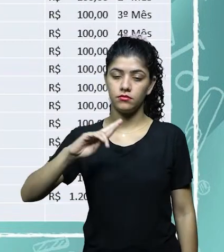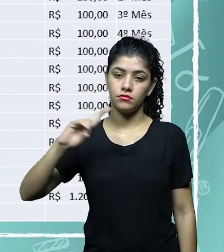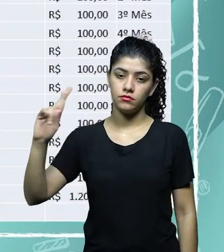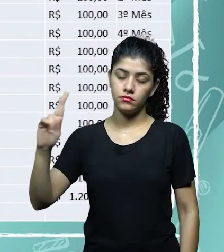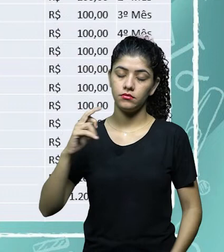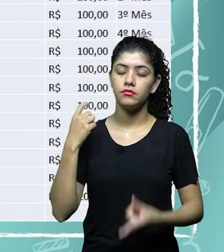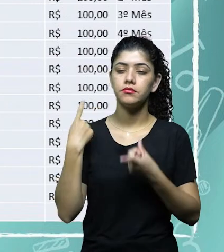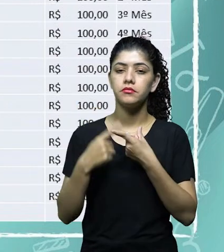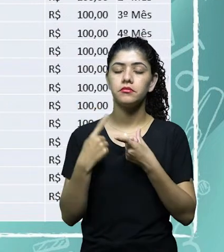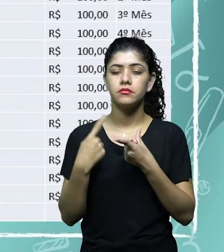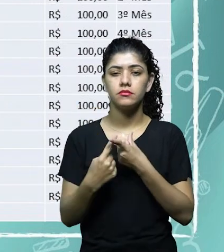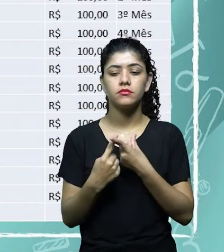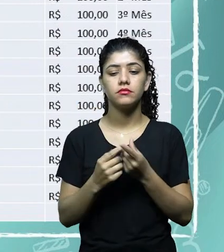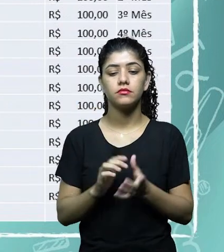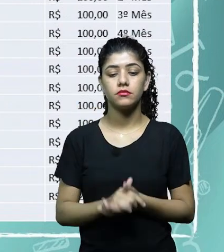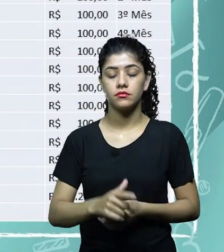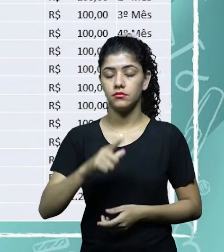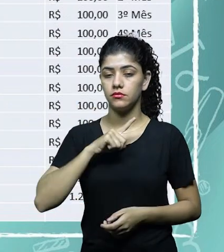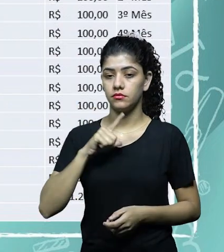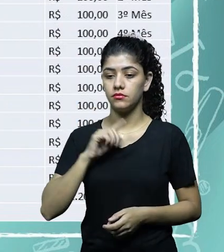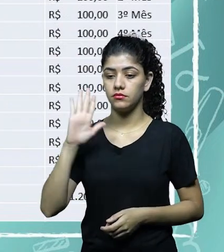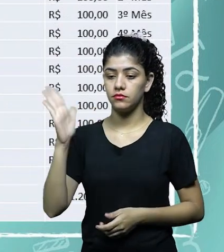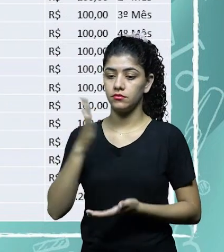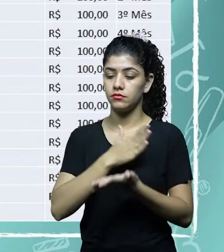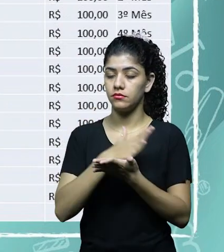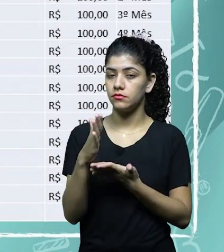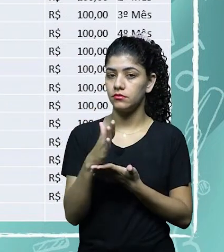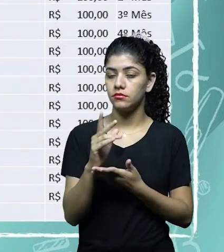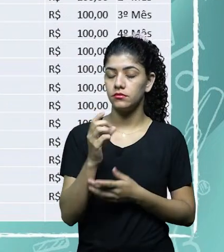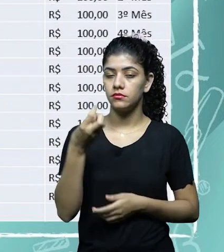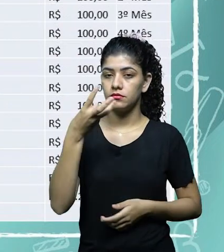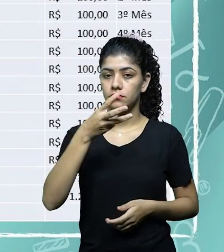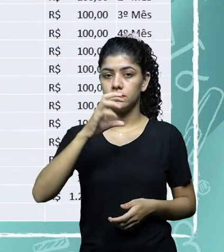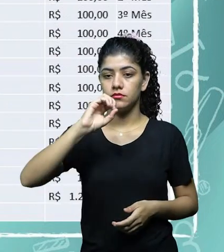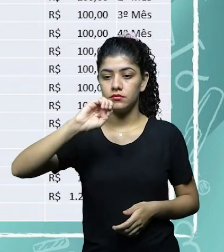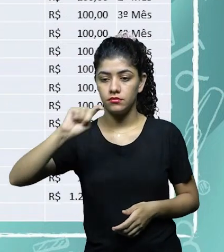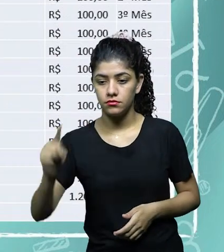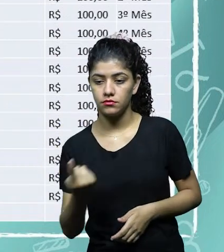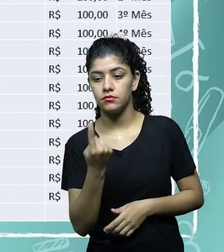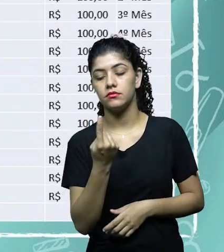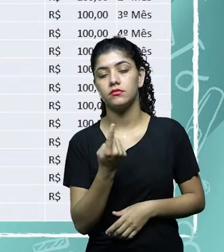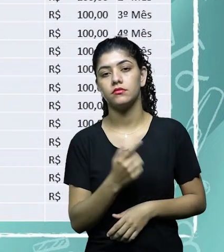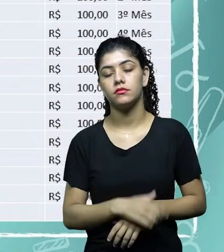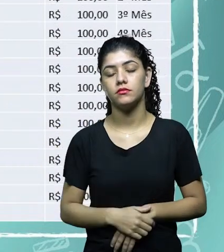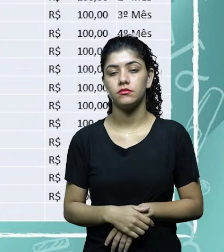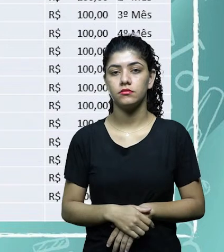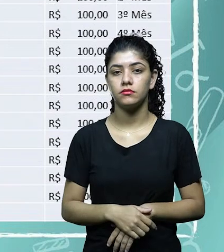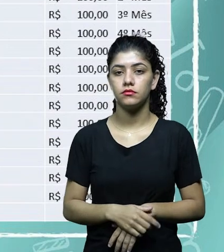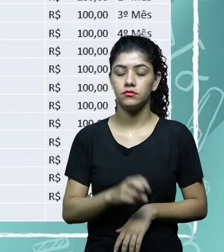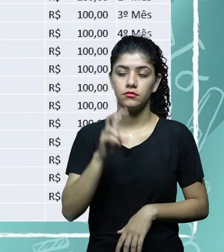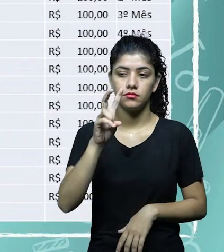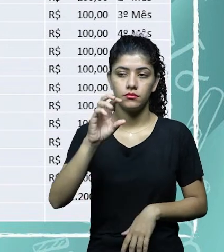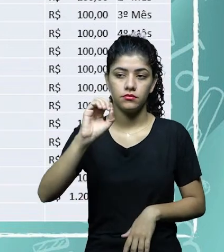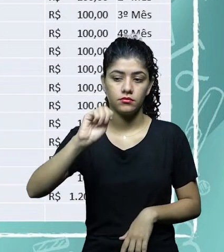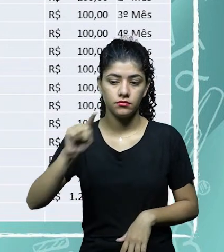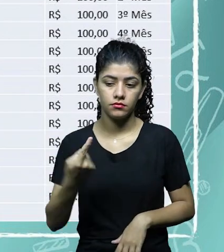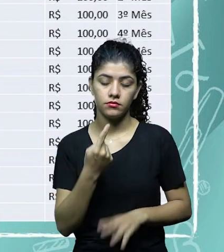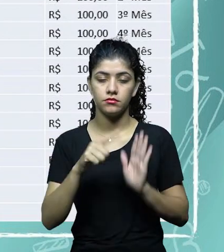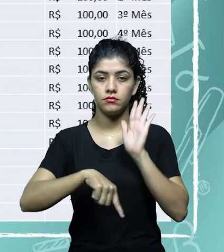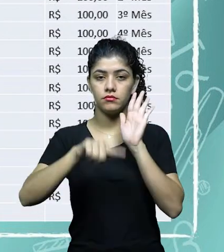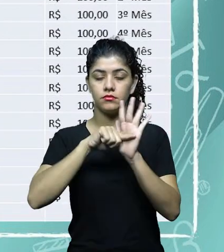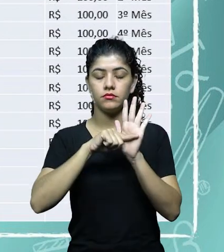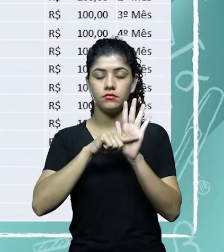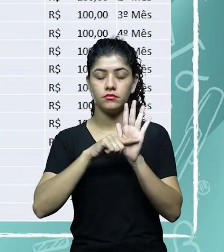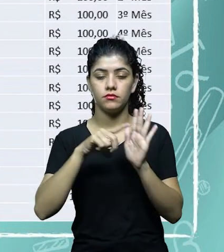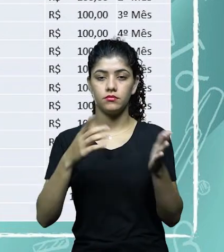R$263.200. Por quê, professor? Porque ele já tinha um saldo inicial de 300 mil, saiu